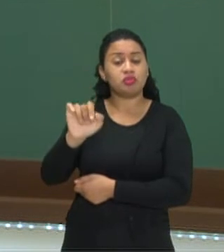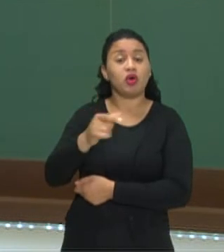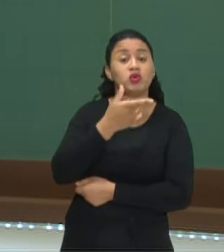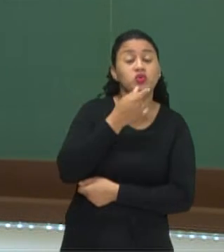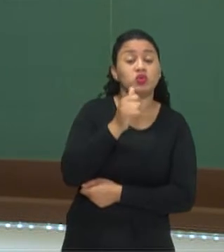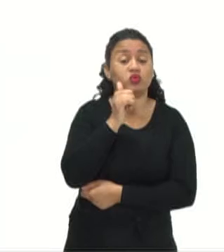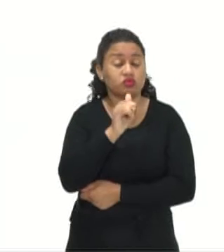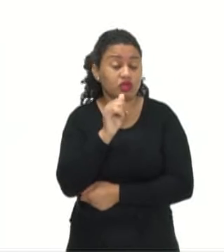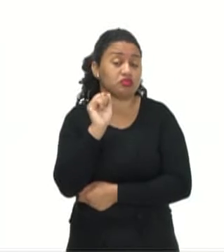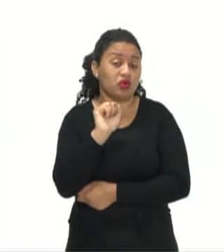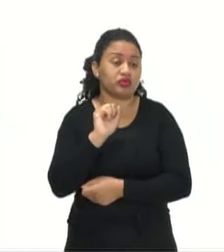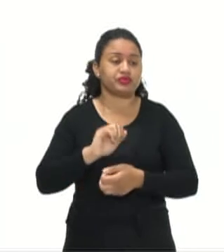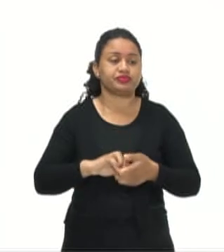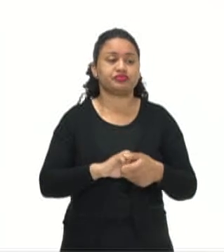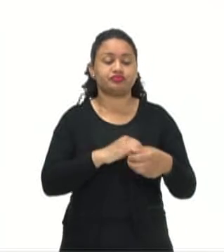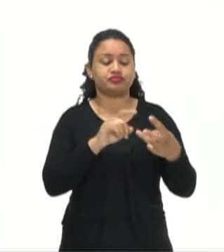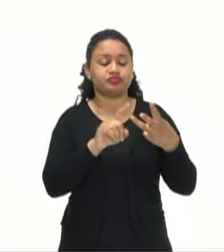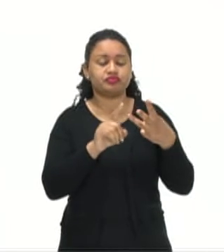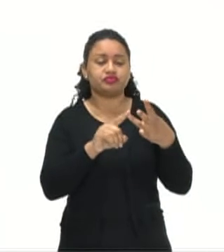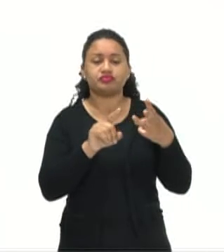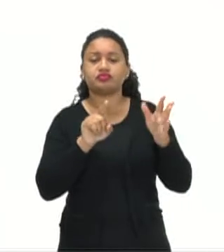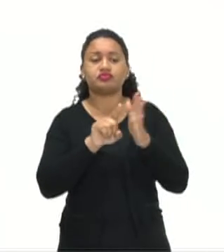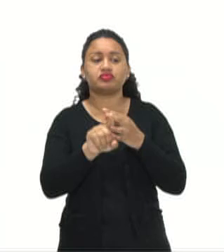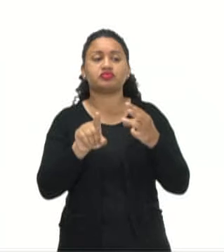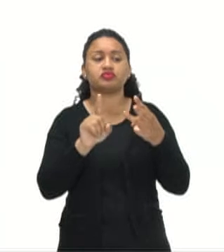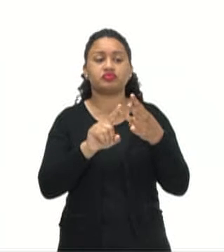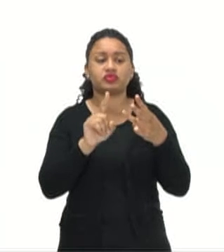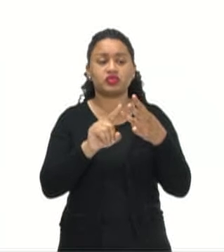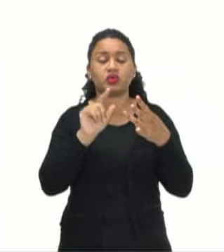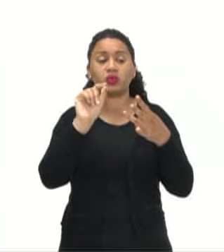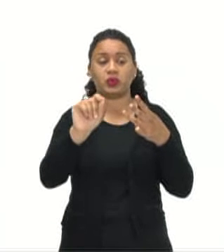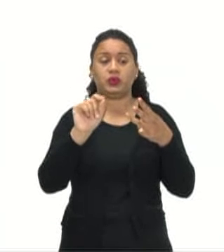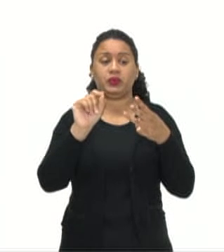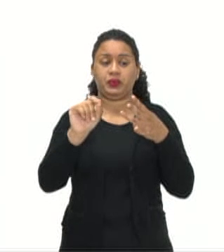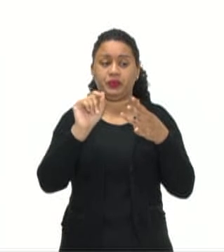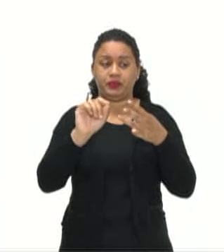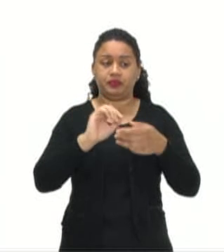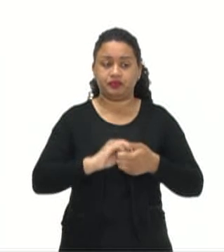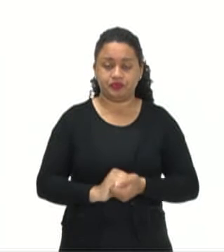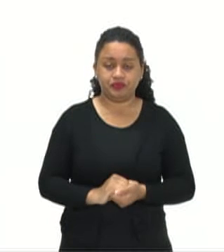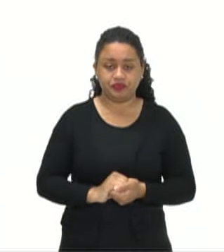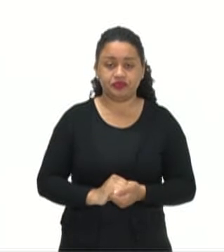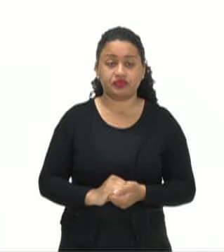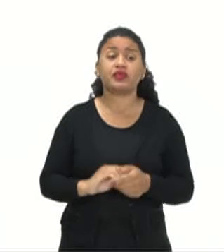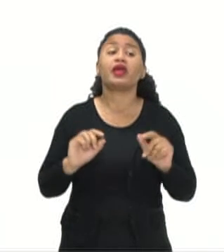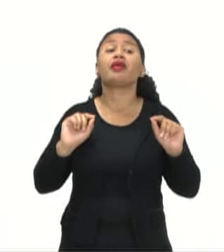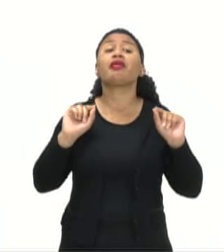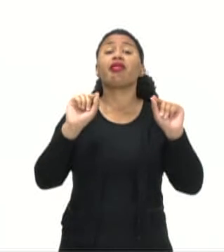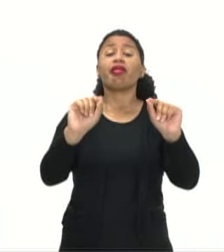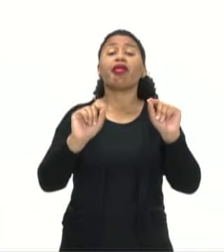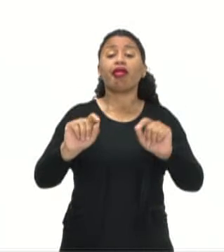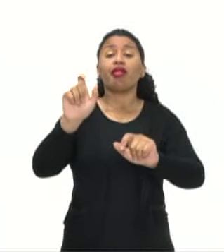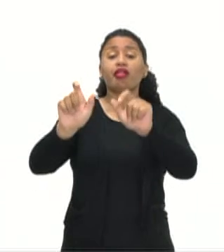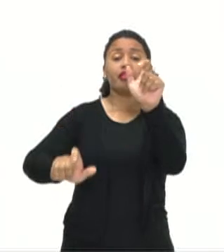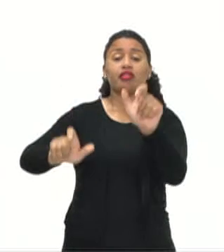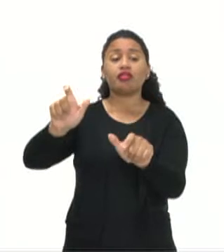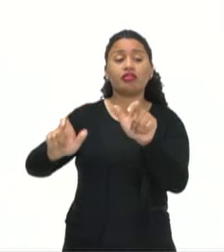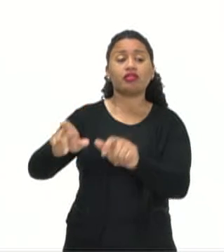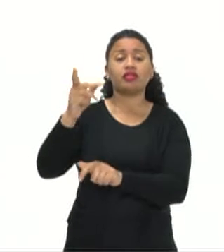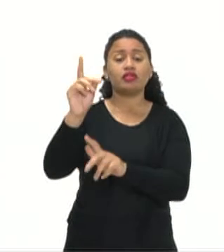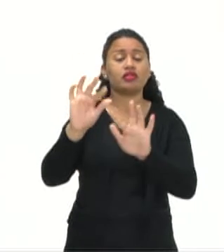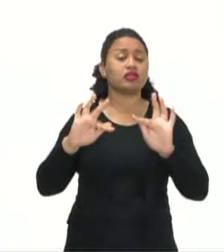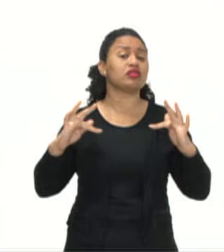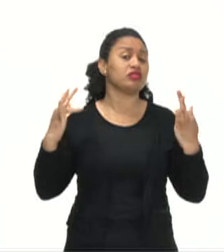feminino. E a outra pergunta é: Who are the members of your family? Quem são os membros da